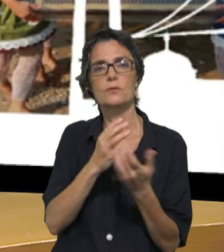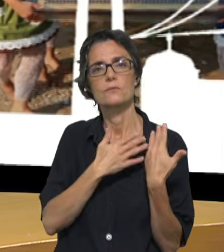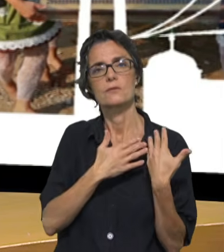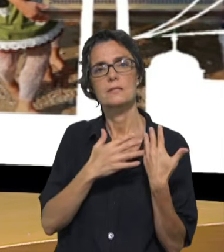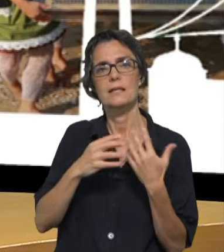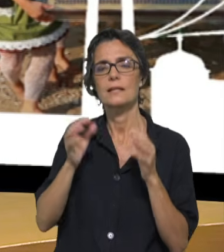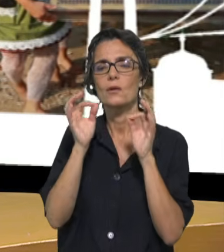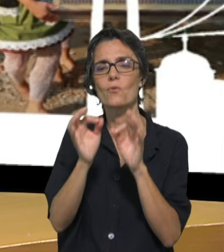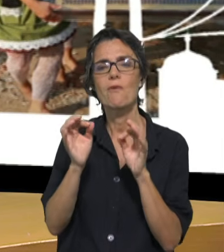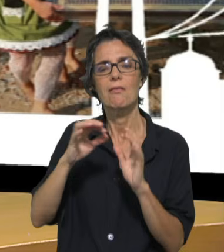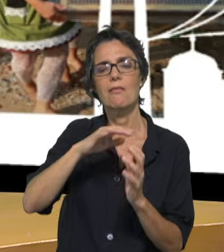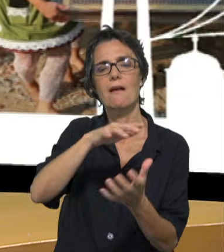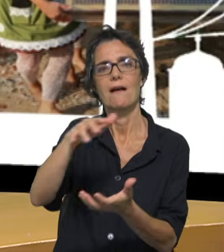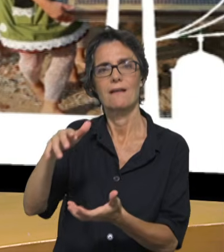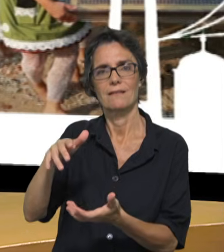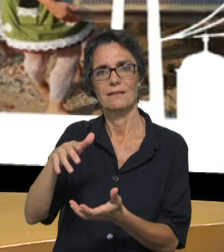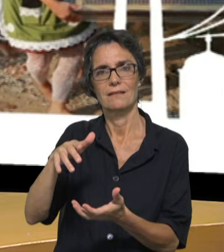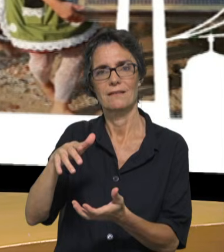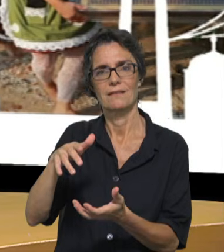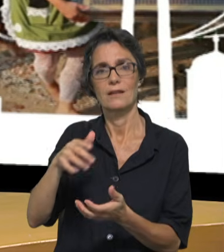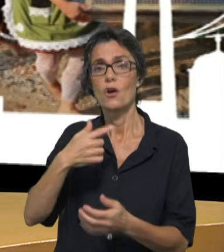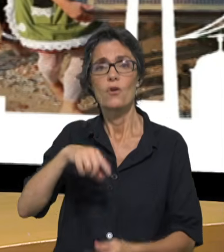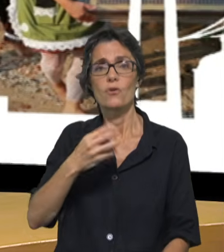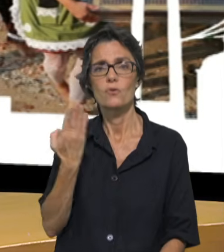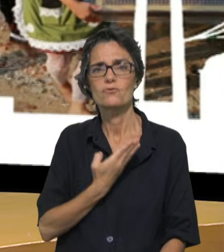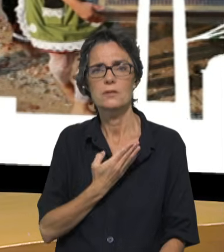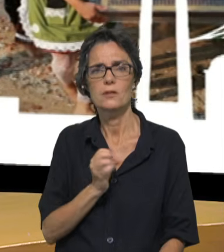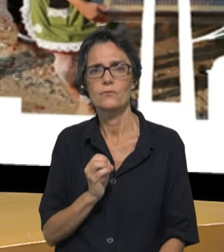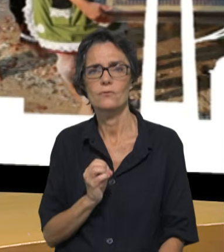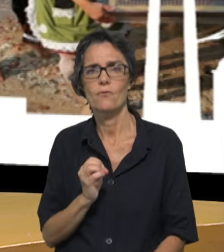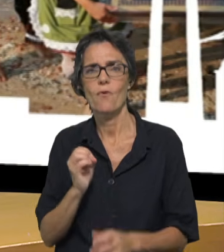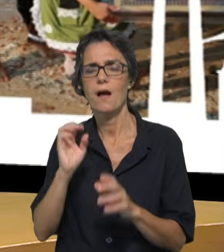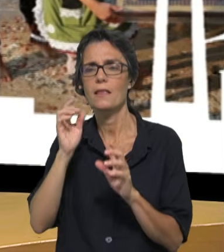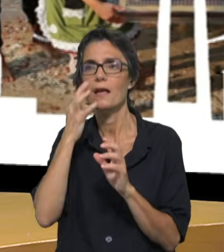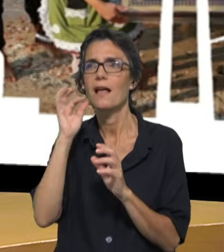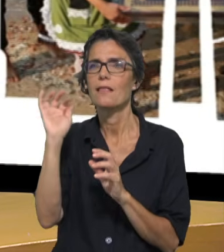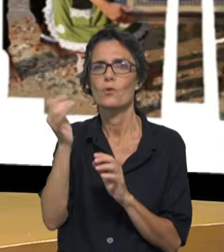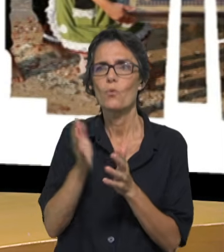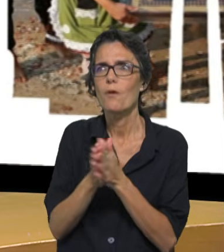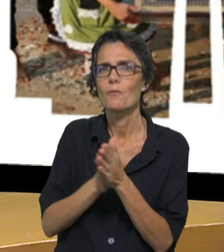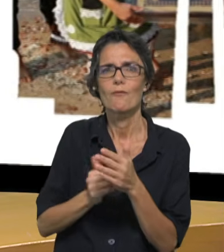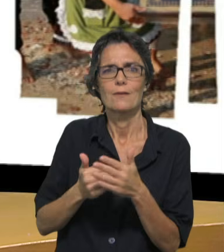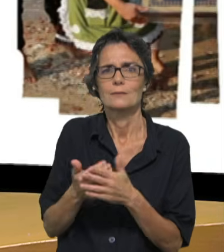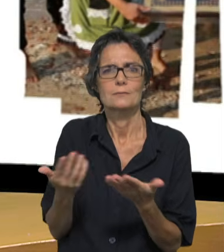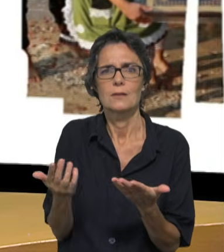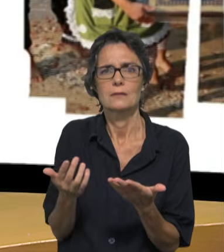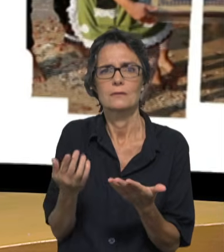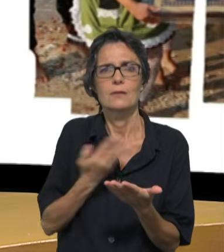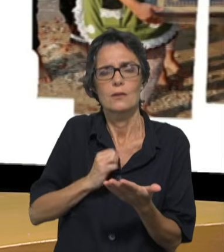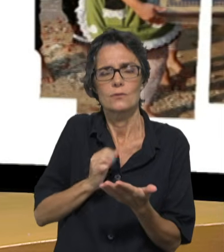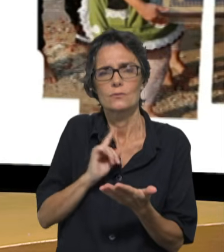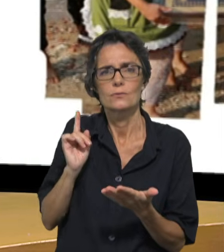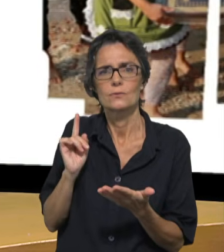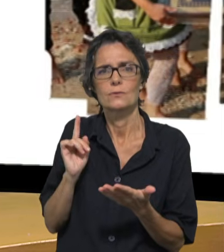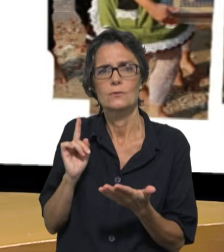Deus. Nós não temos o direito de esgotar os recursos naturais que neste momento usufruímos da